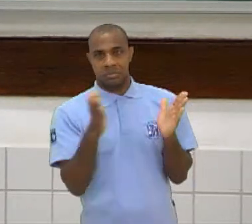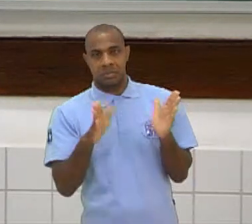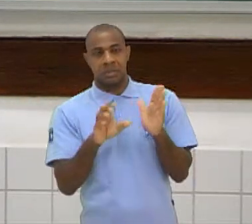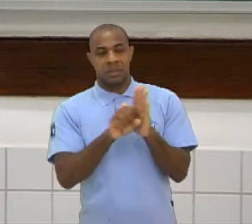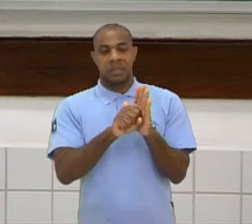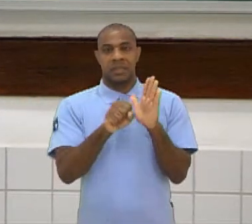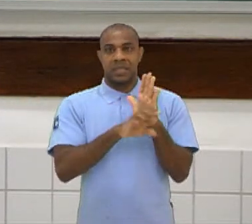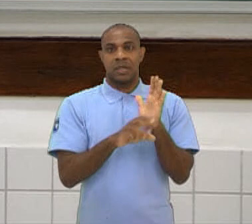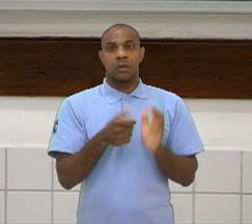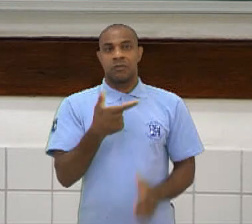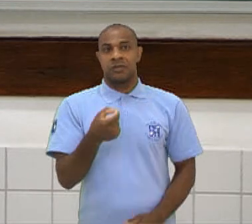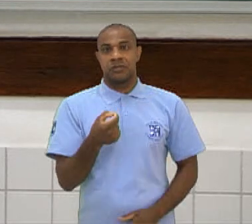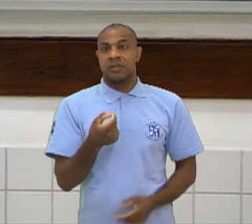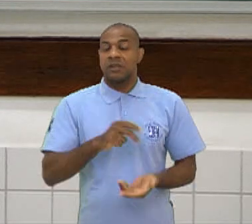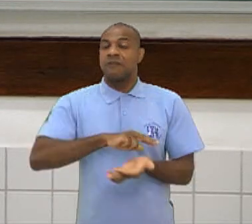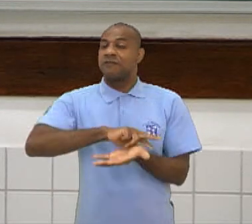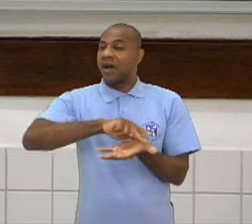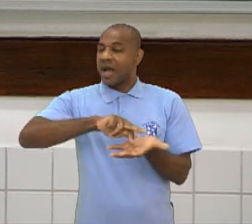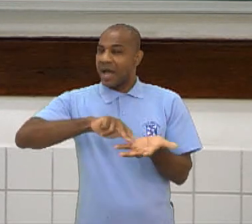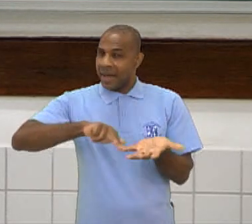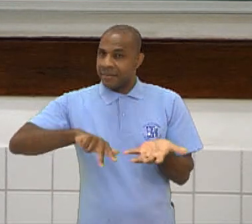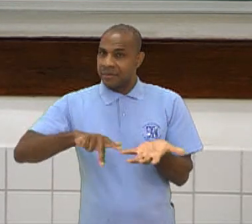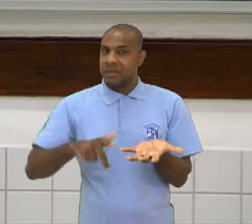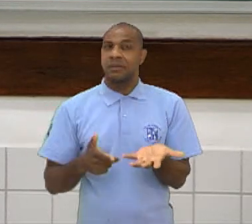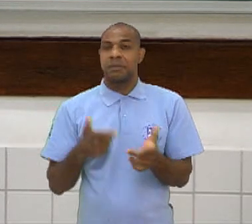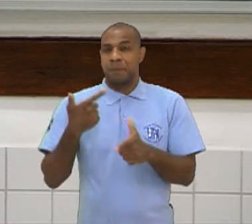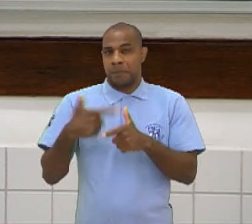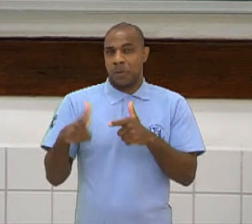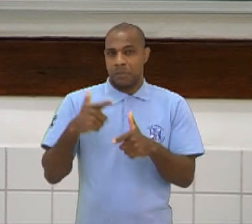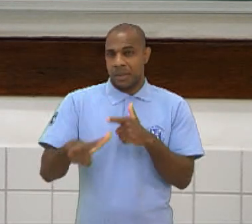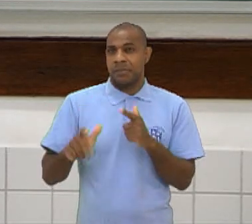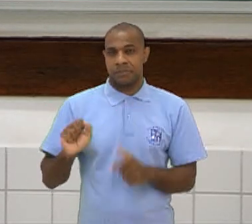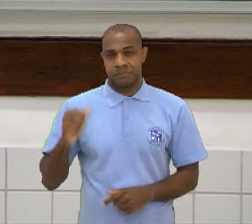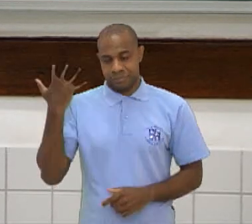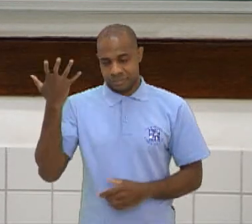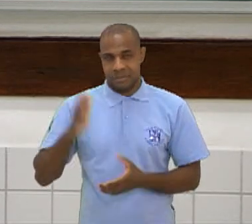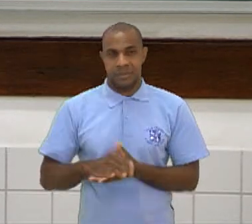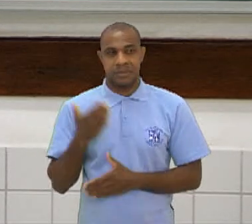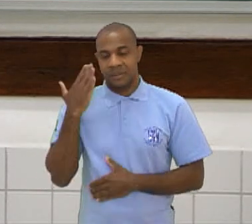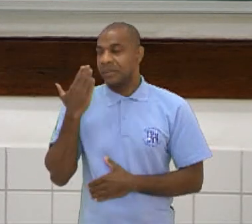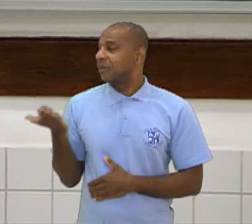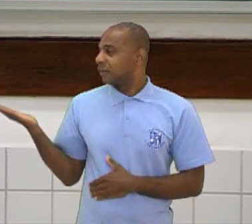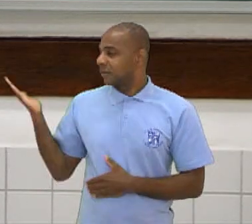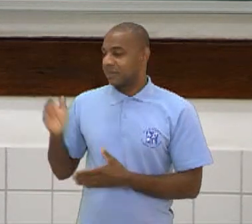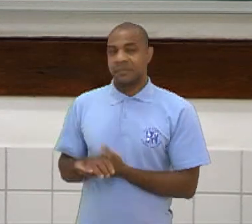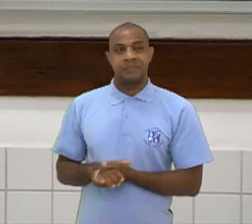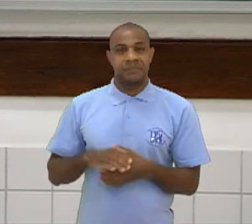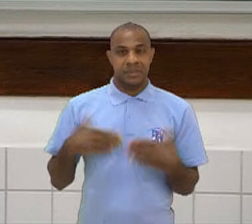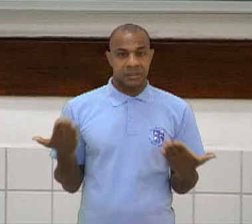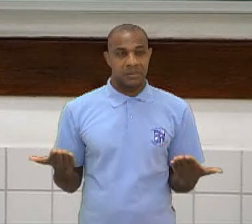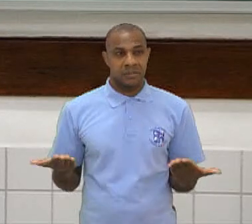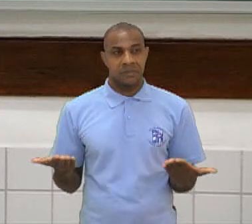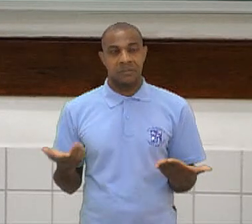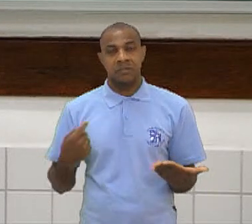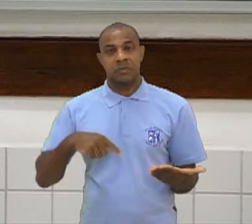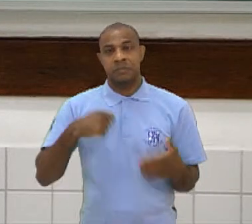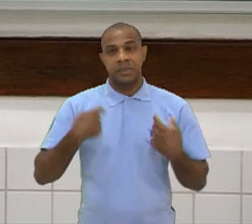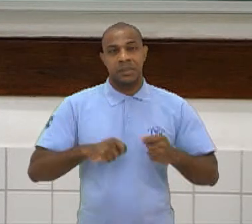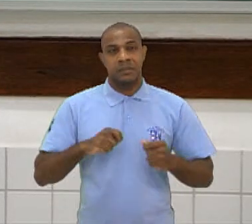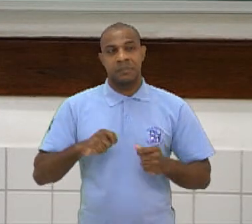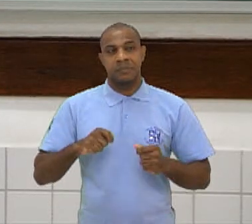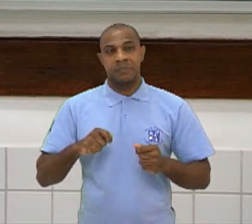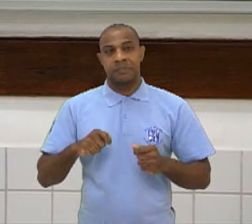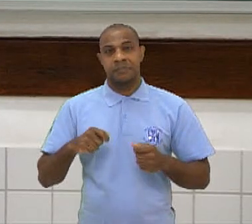foram vários os acidentes, e mesmo assim a gente faz questão de não aprender com os erros passados. A gente tem que, né, pegar tudo isso,